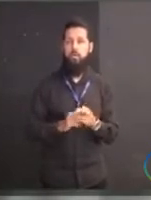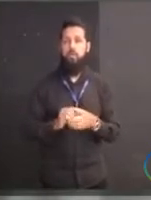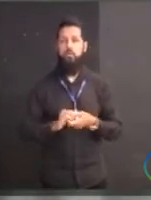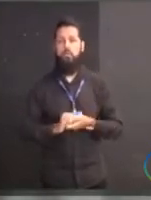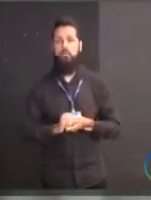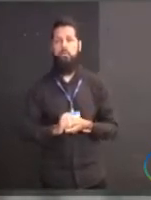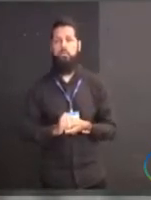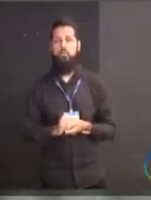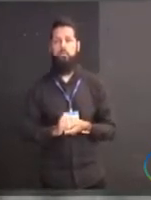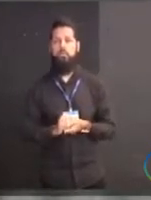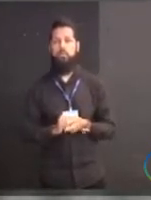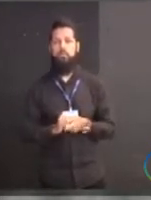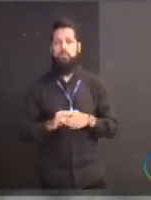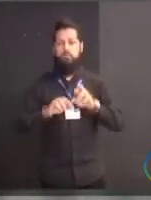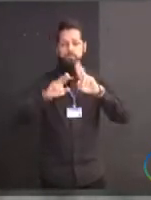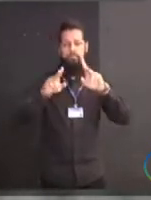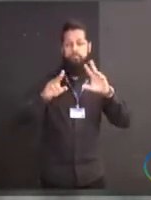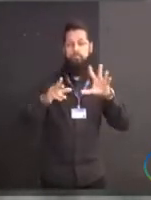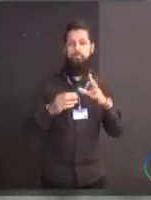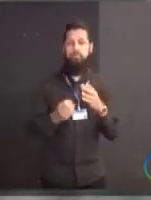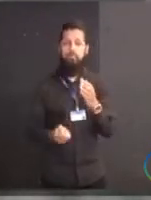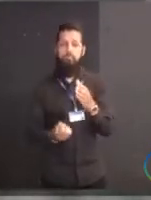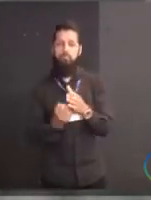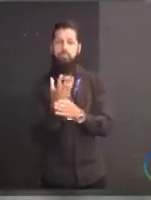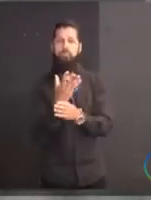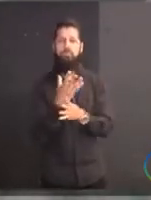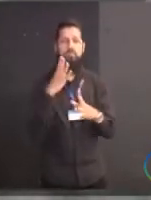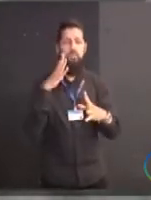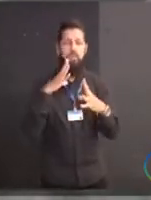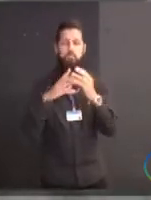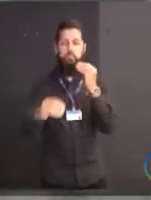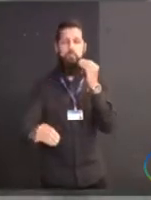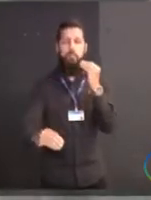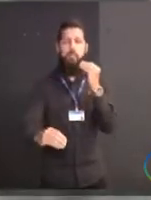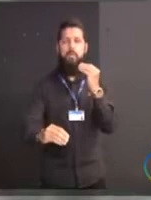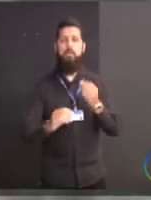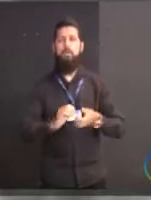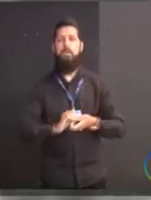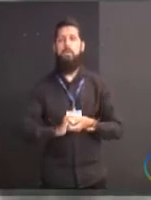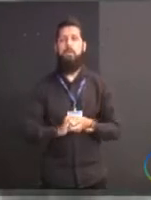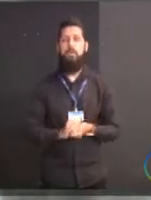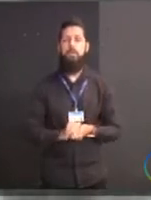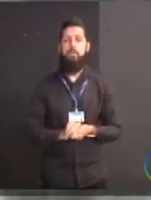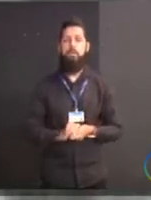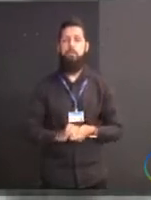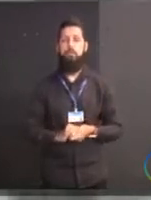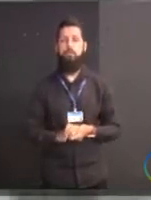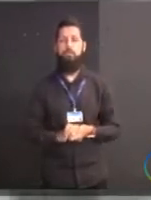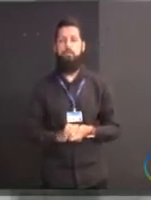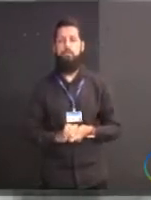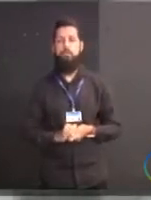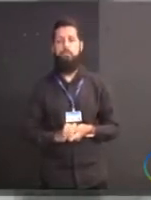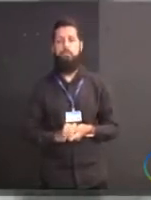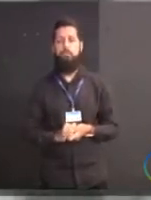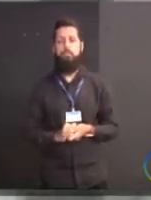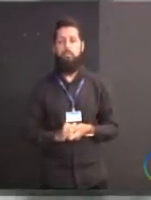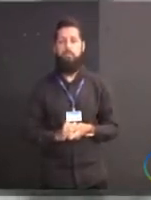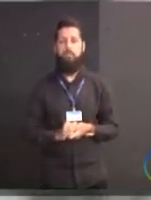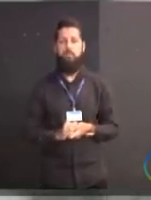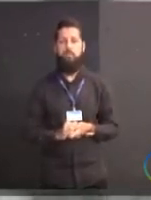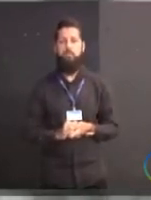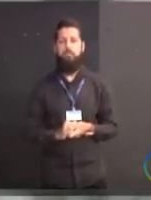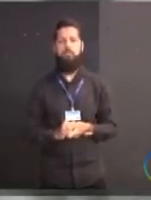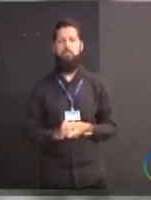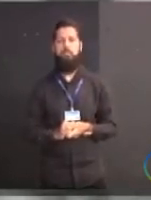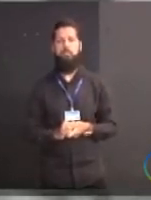e desaparecerem, arrebatando vidas, modificando a fisionomia de cidades e até mesmo de